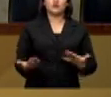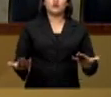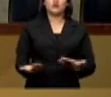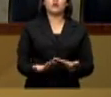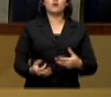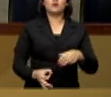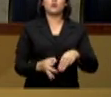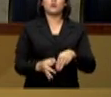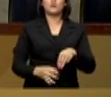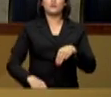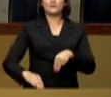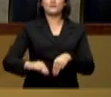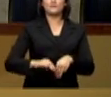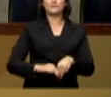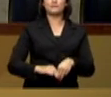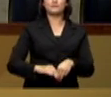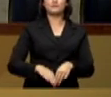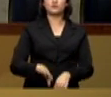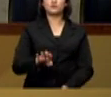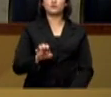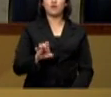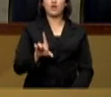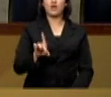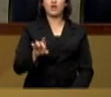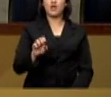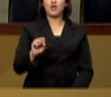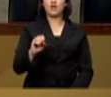Excelência, o ministro Edson Fachin.